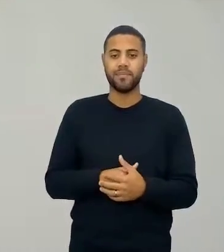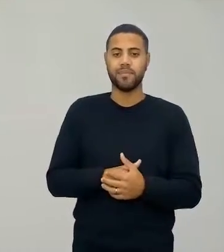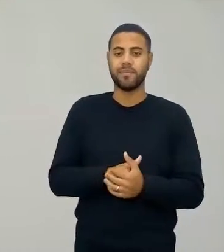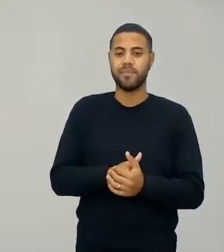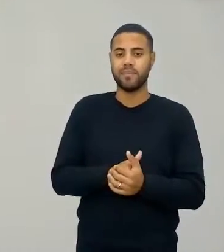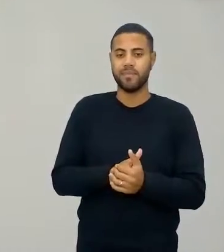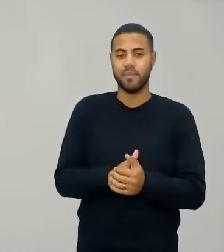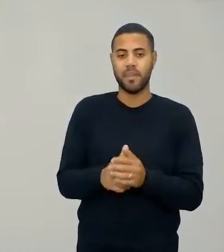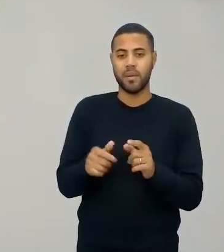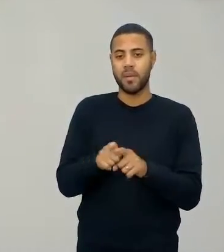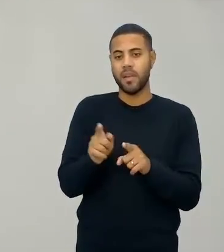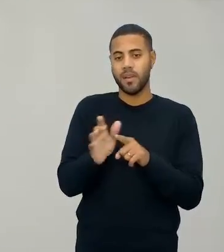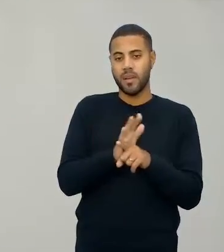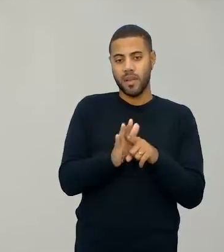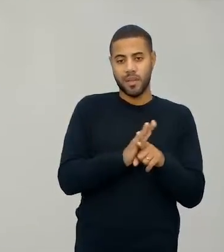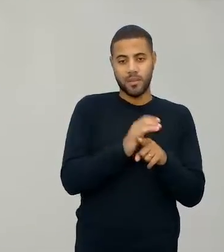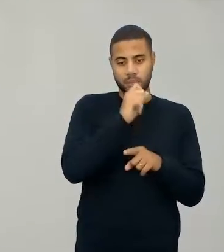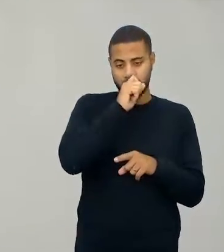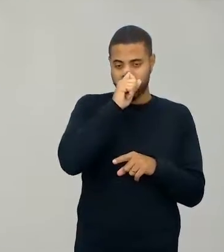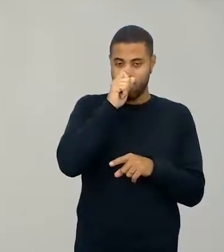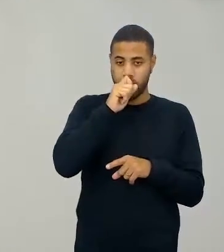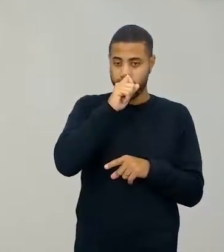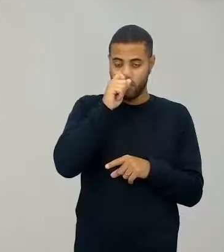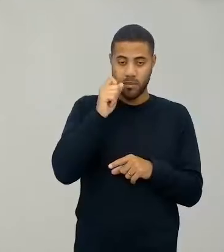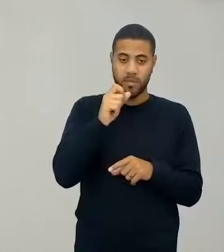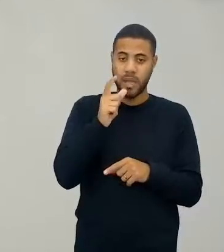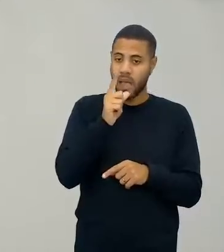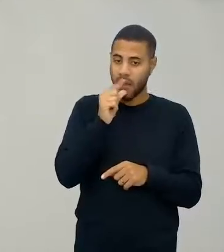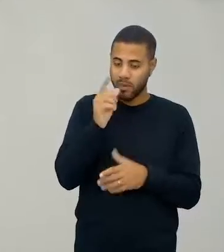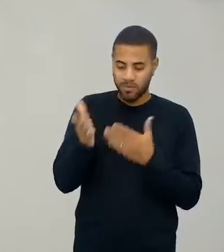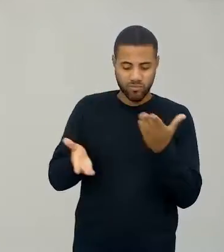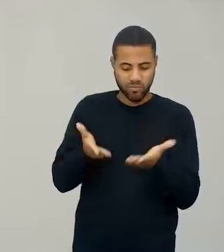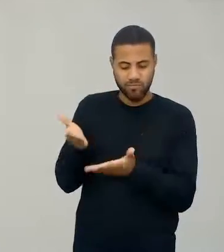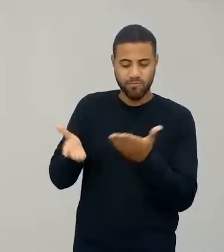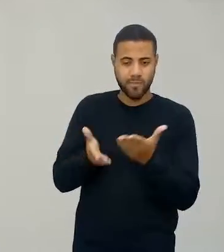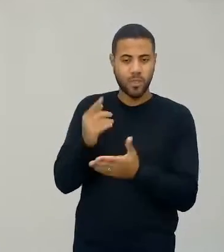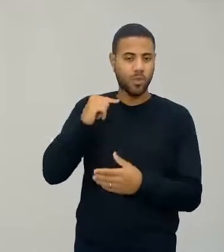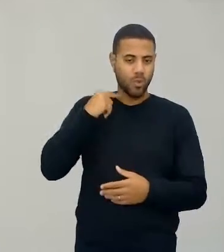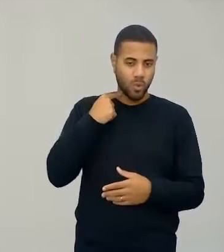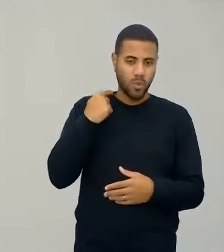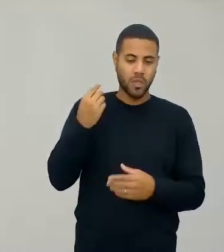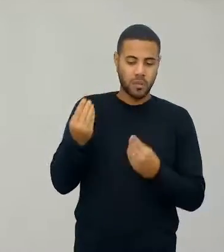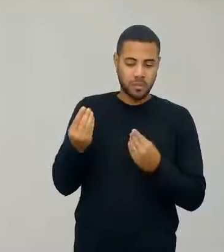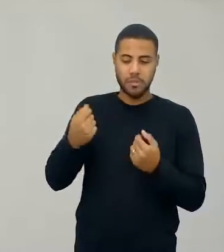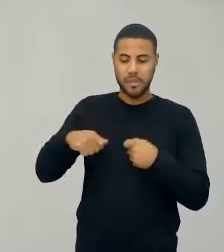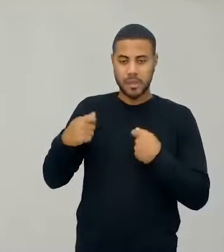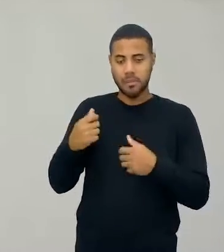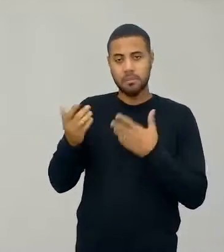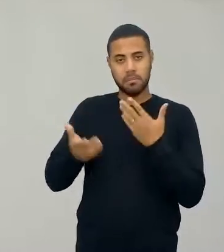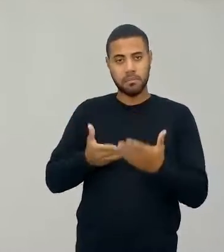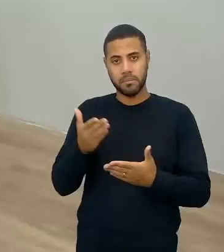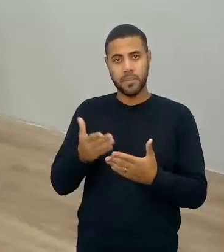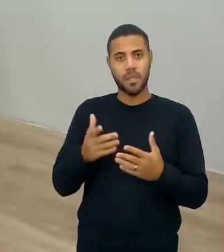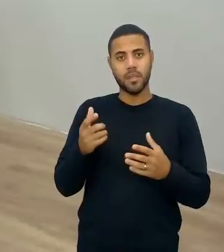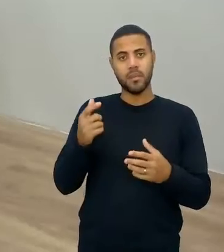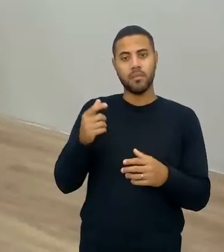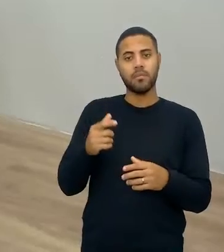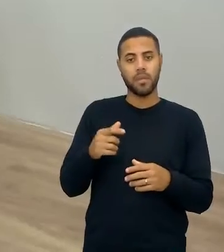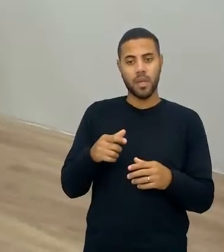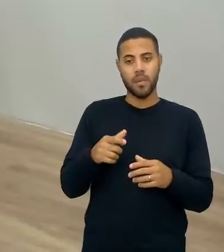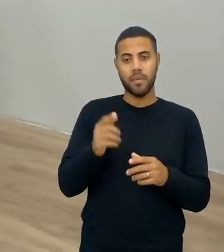Analisamos dados de coleta de esgoto e tratamento de esgoto. Nós vimos aqui números, professora,